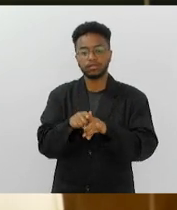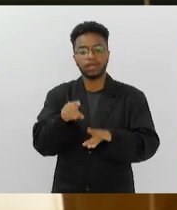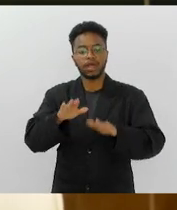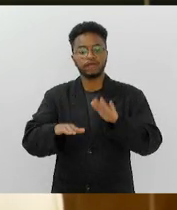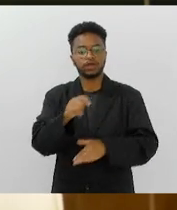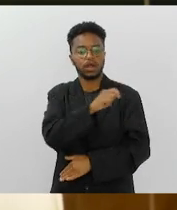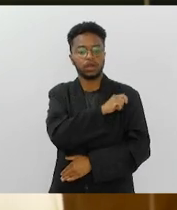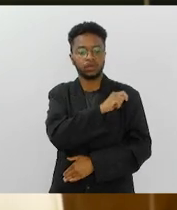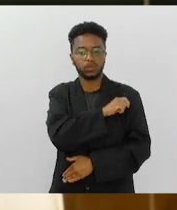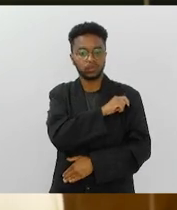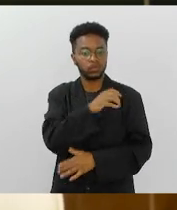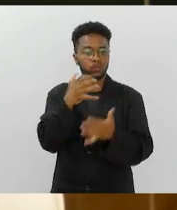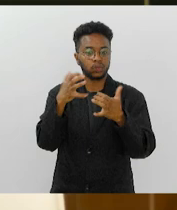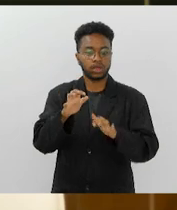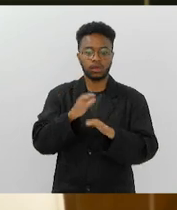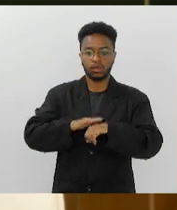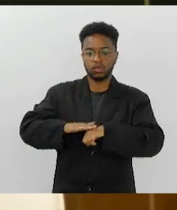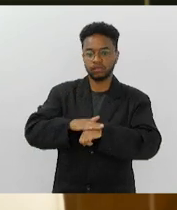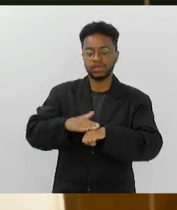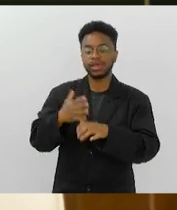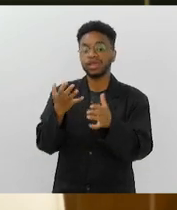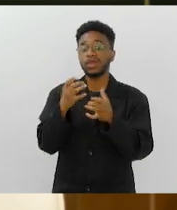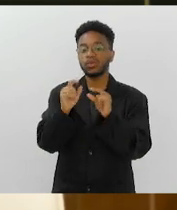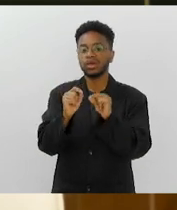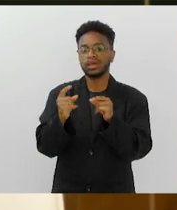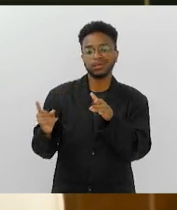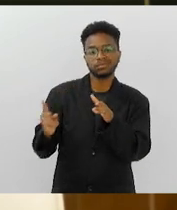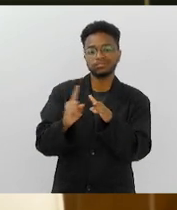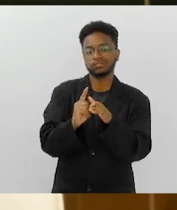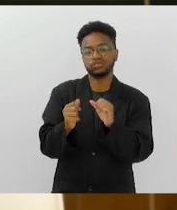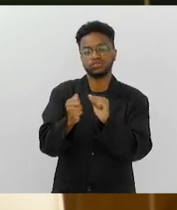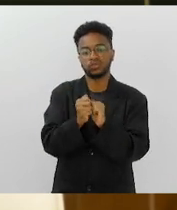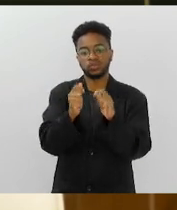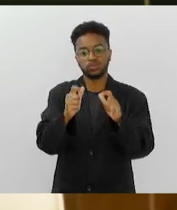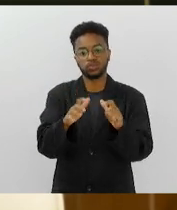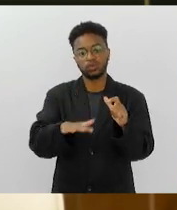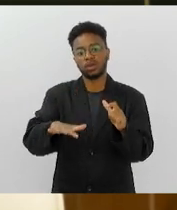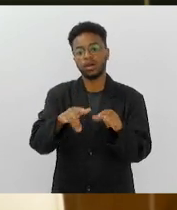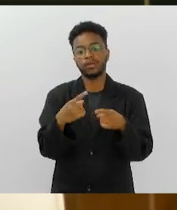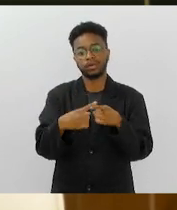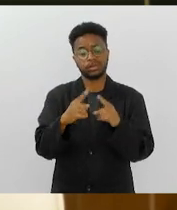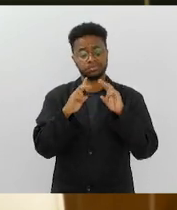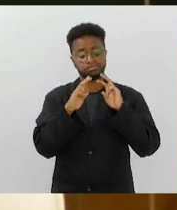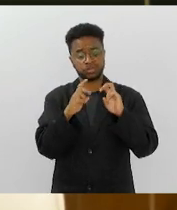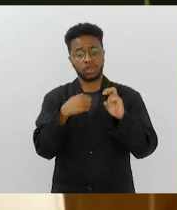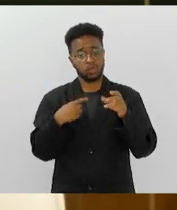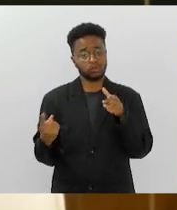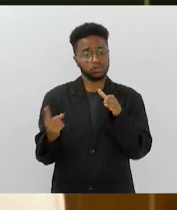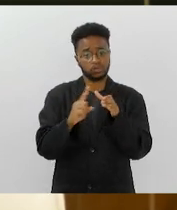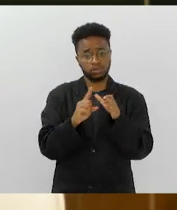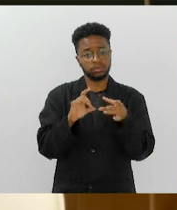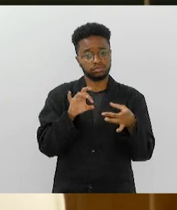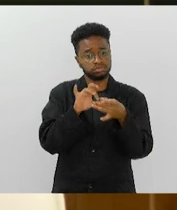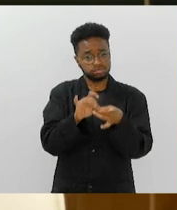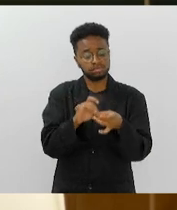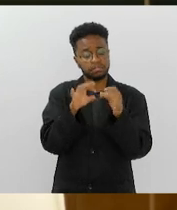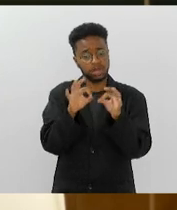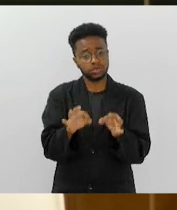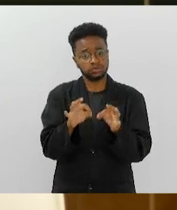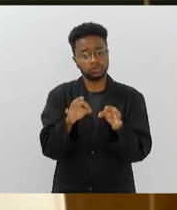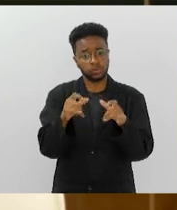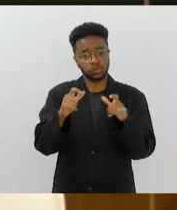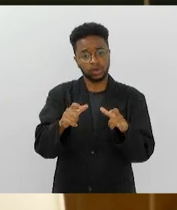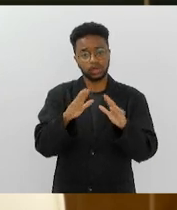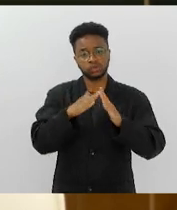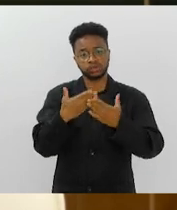não quer nem conversar, ele só quer estar nesse espaço porque ele se reconhece naquele canto, naquele lugar que a escola preparou